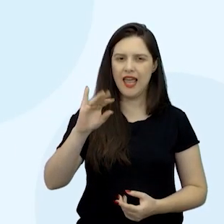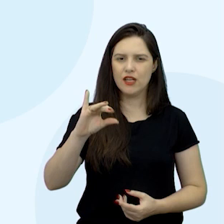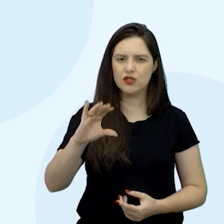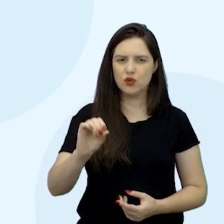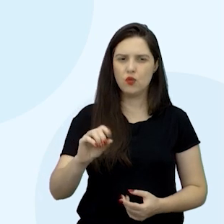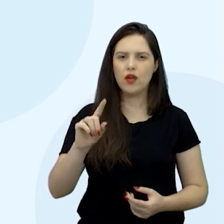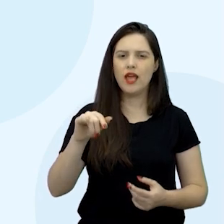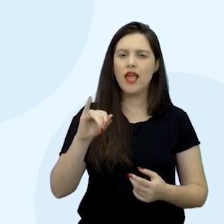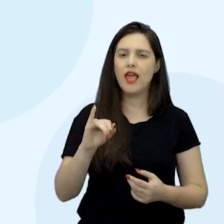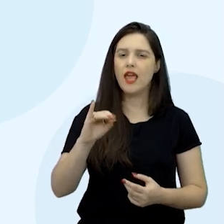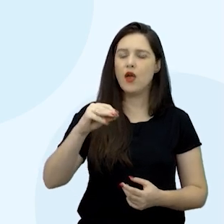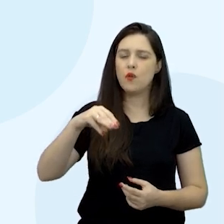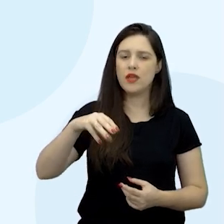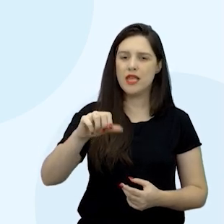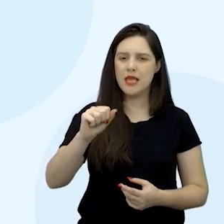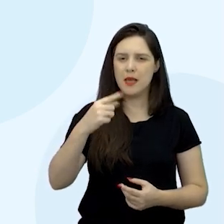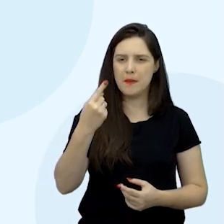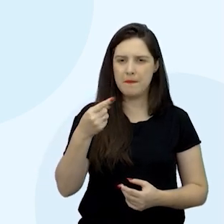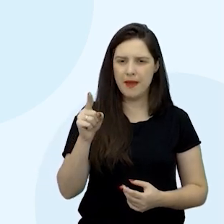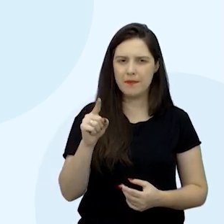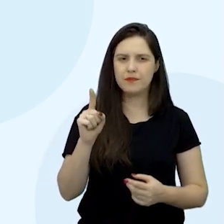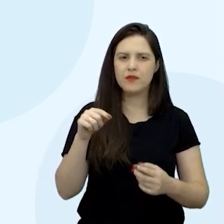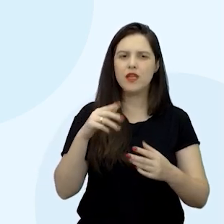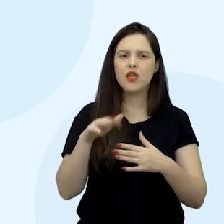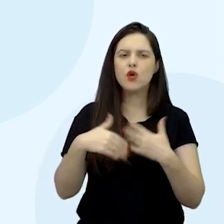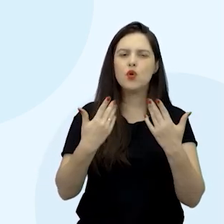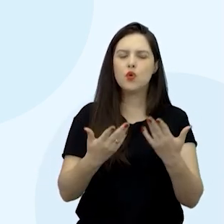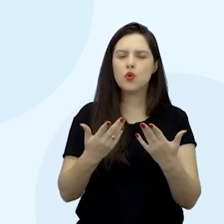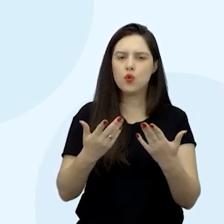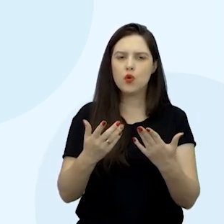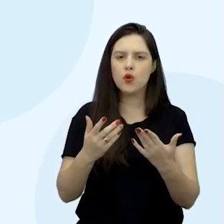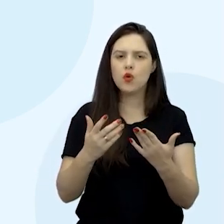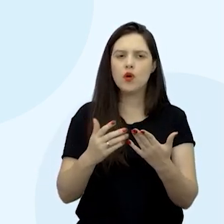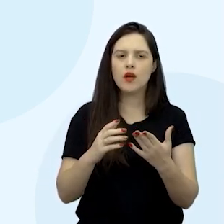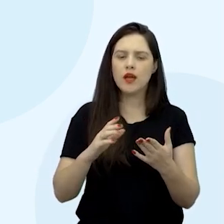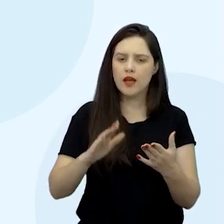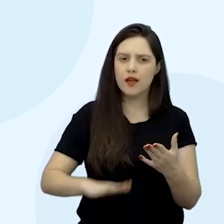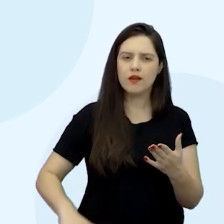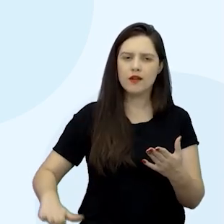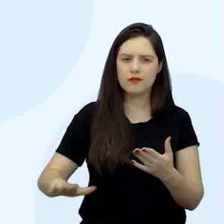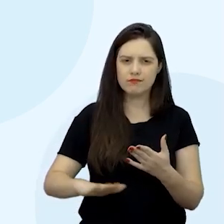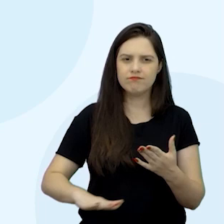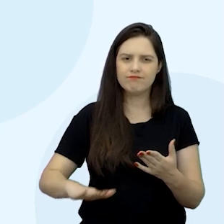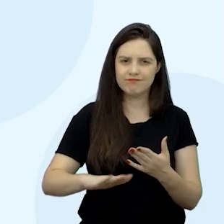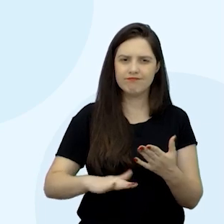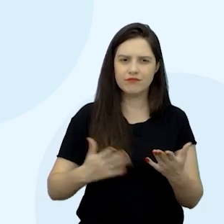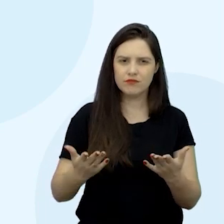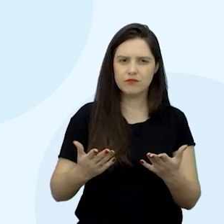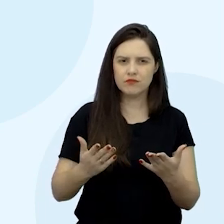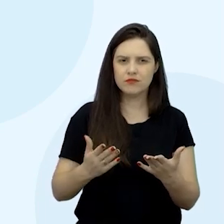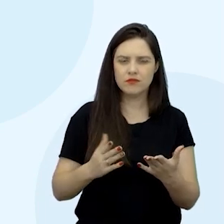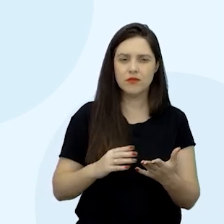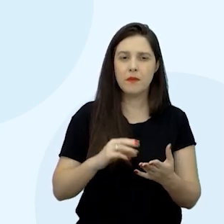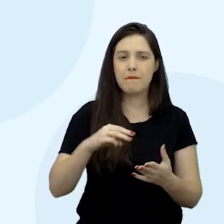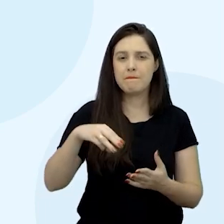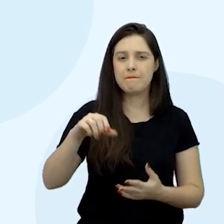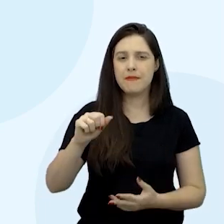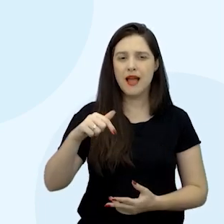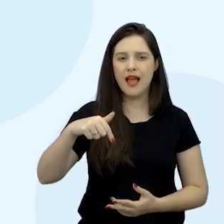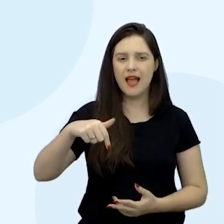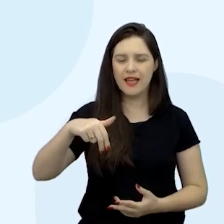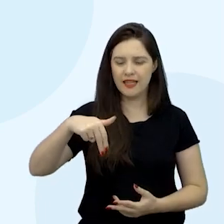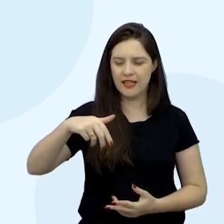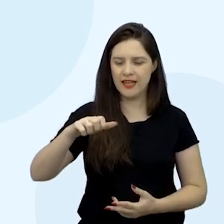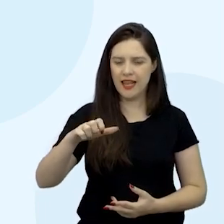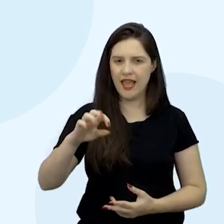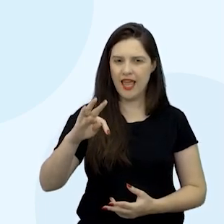ímã, você tem lá um ímã, em volta do ímã existe um campo gravitacional, um campo magnético. Por